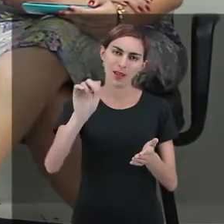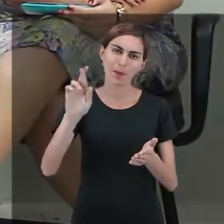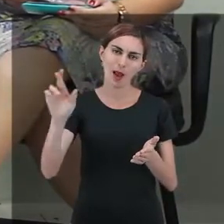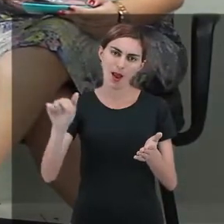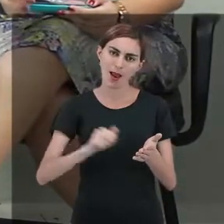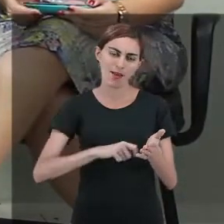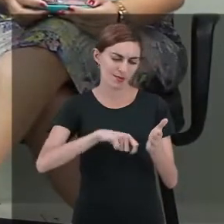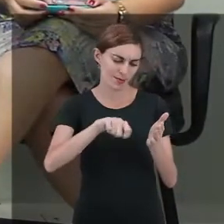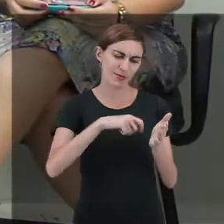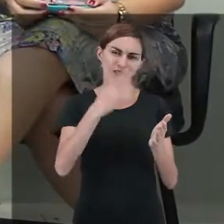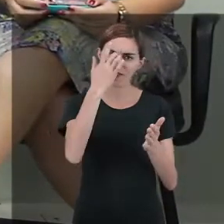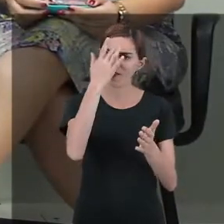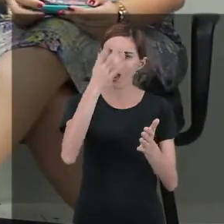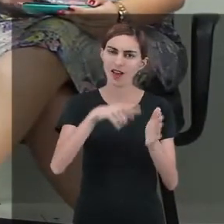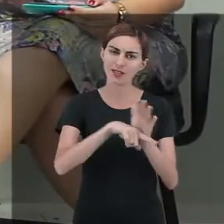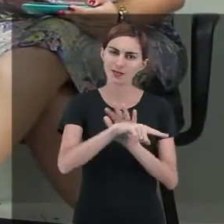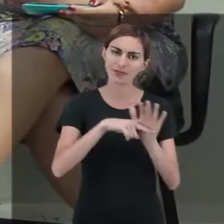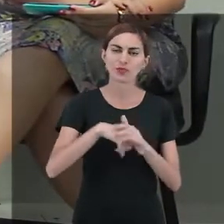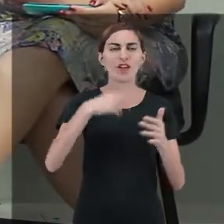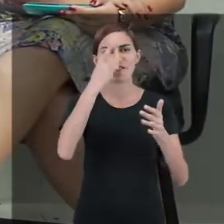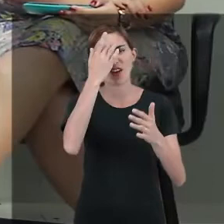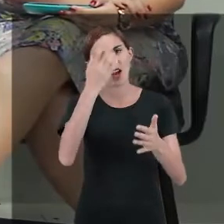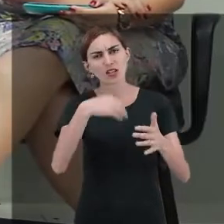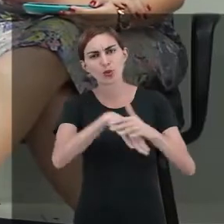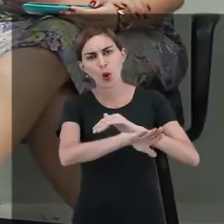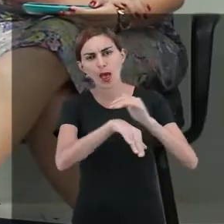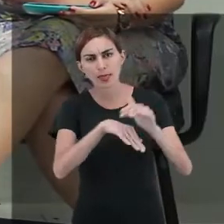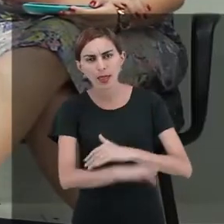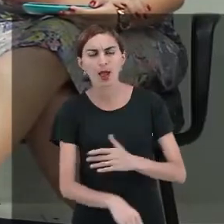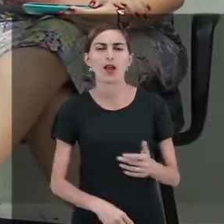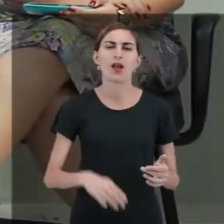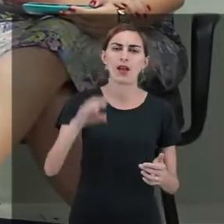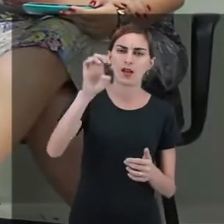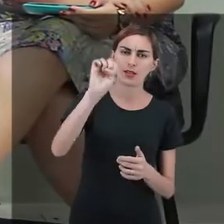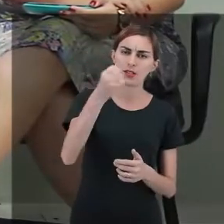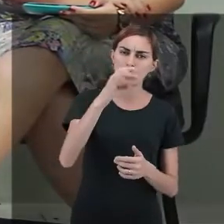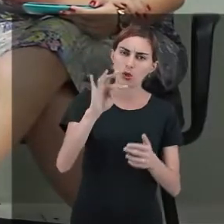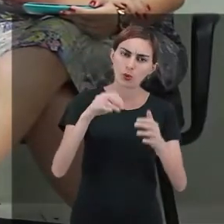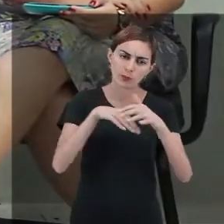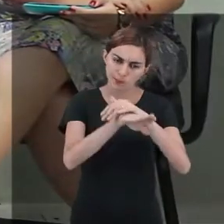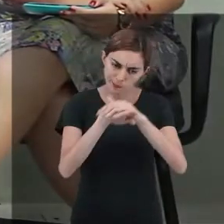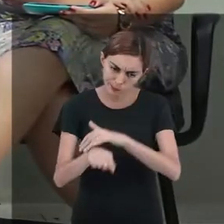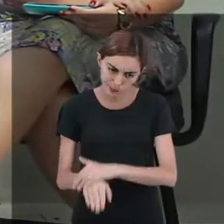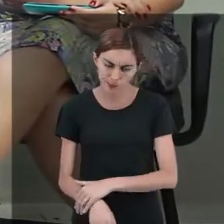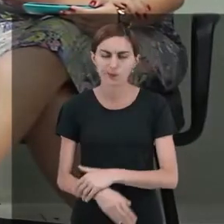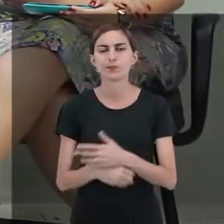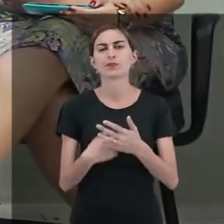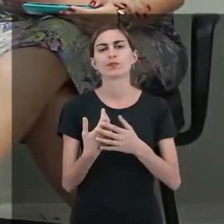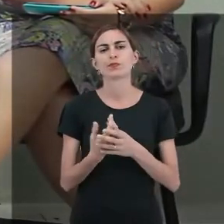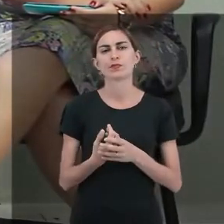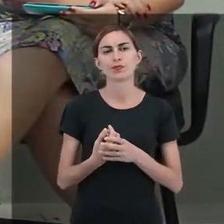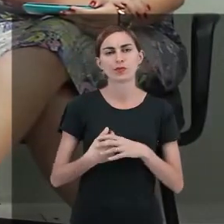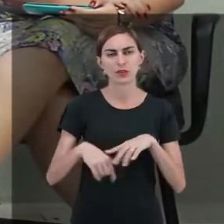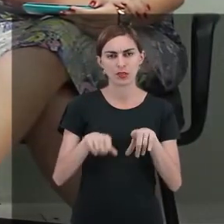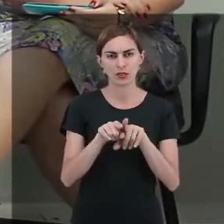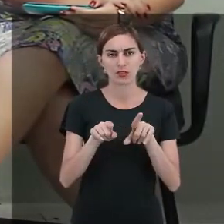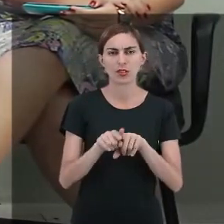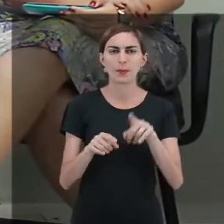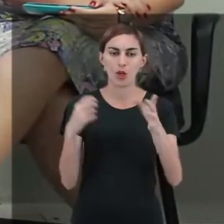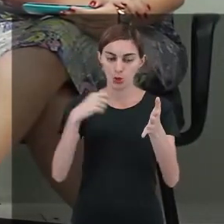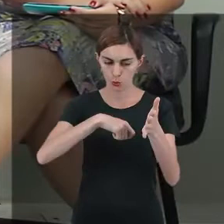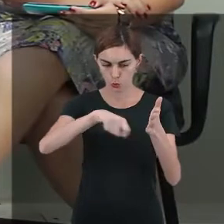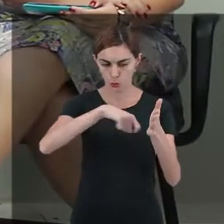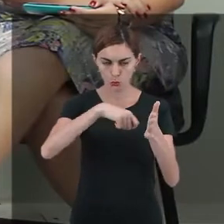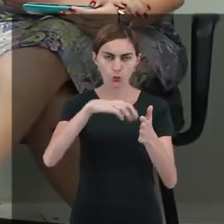para fiscalização, estoque, armazenamento, tudo isso. Inclusive, o código de barra ele tem sido uma